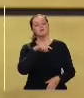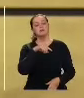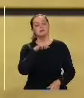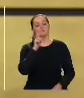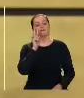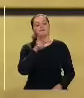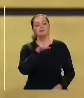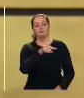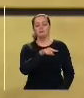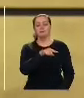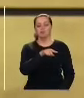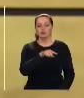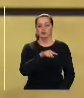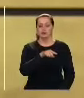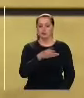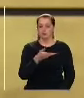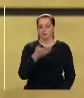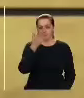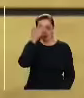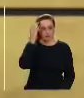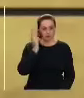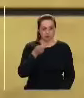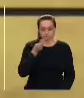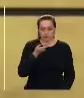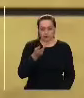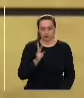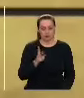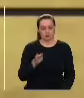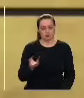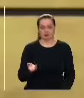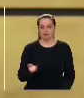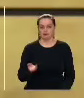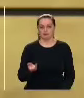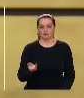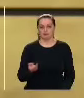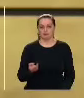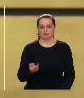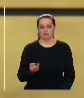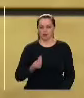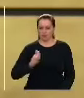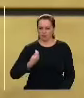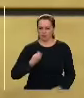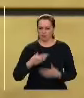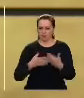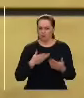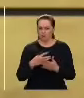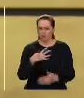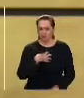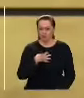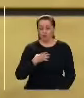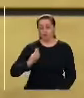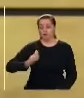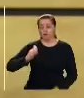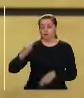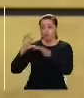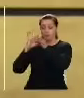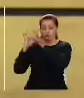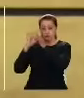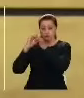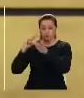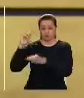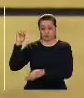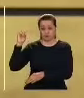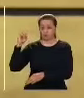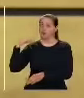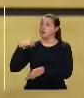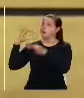Tem gente que vive falando isso. Não é assim que se vive. Vida com Deus é, primeiro eu e Ele,